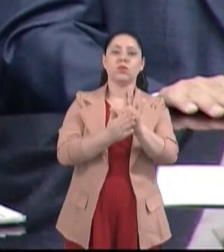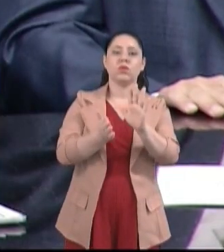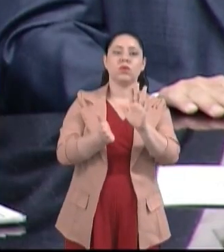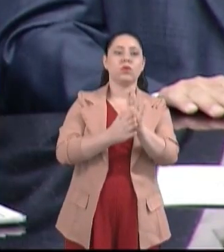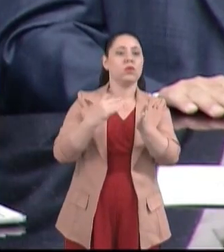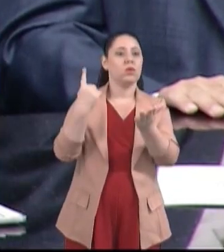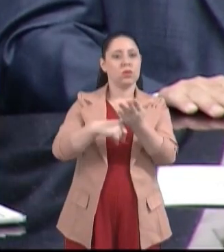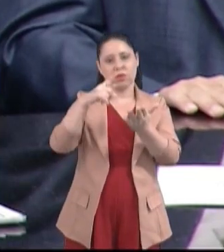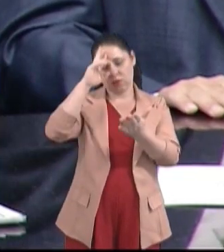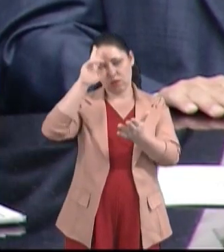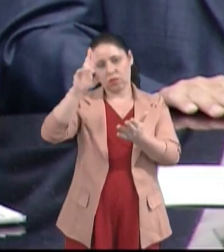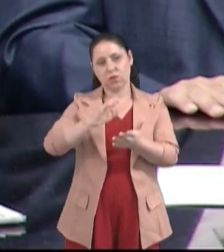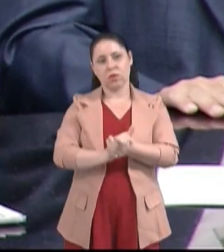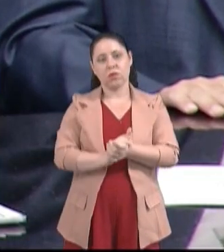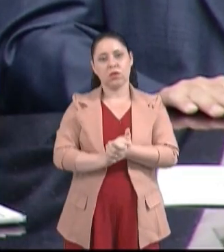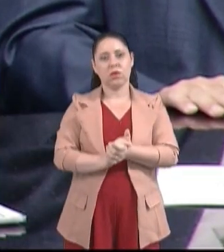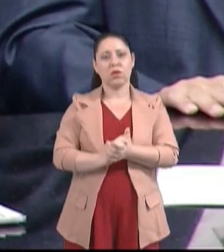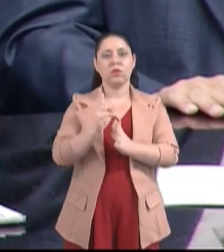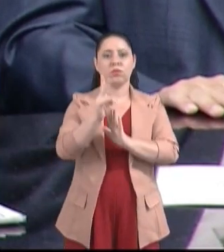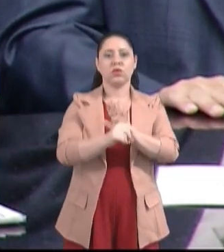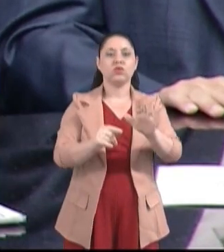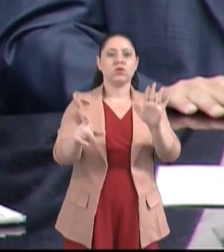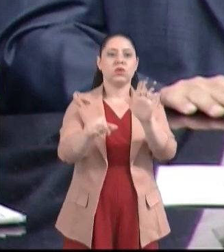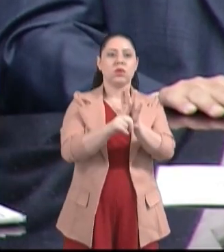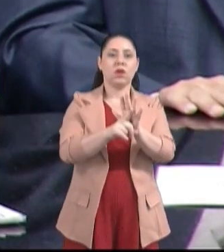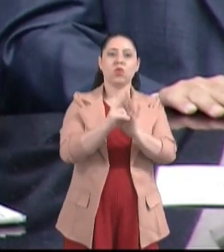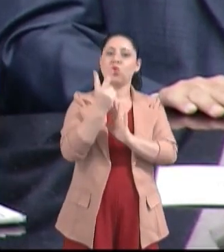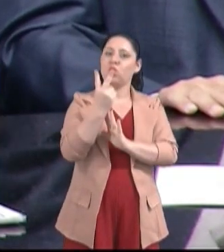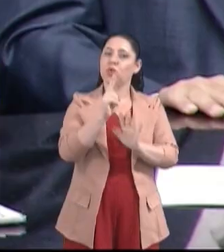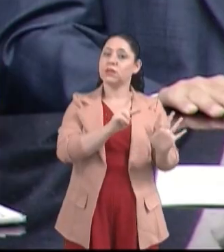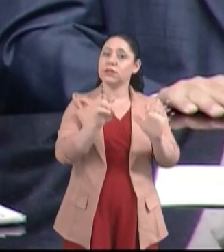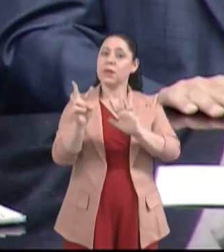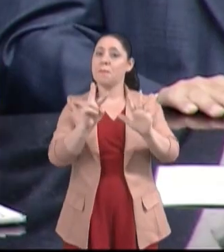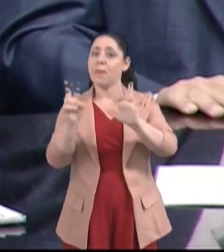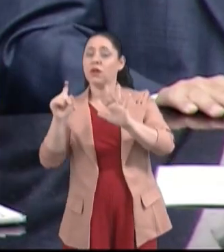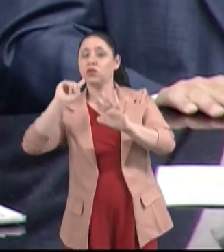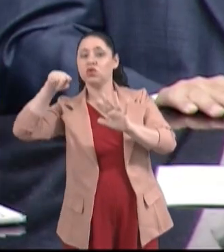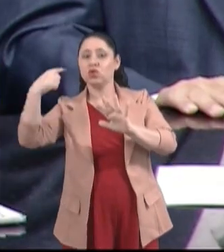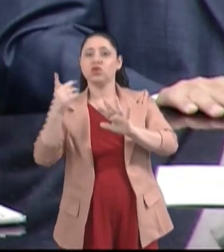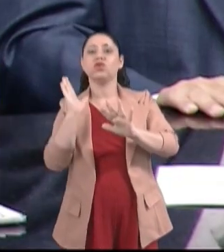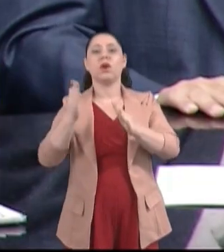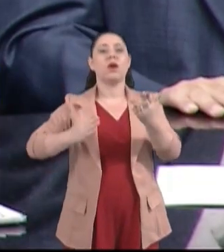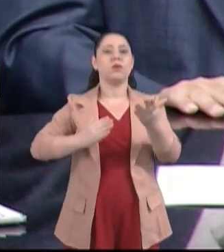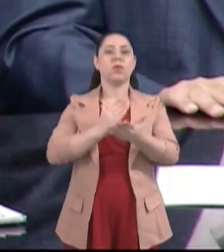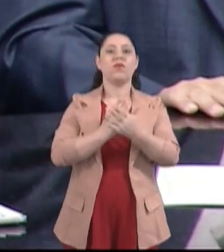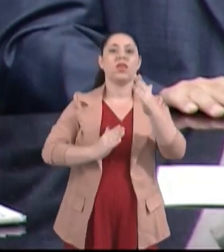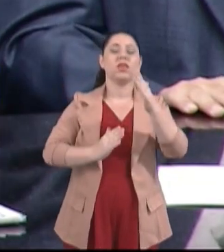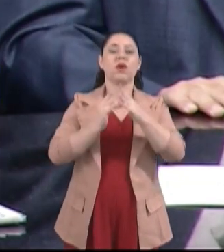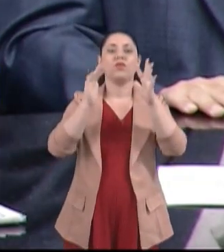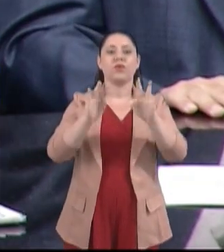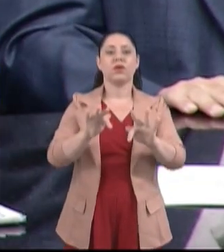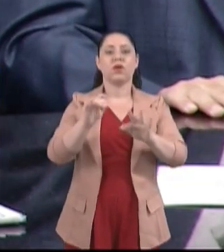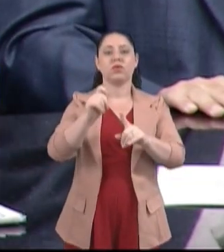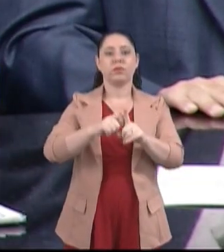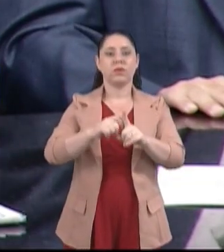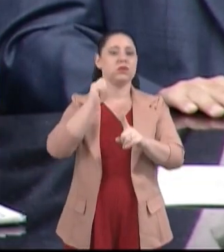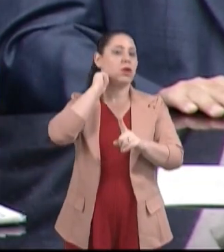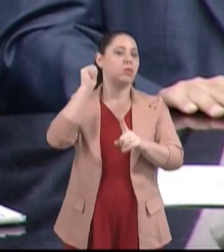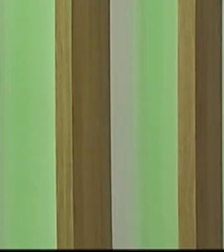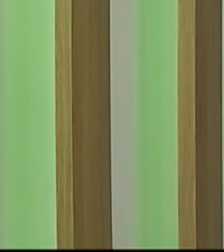um acordo de liderança para a gente votar o projeto nessas 2 semanas próximas para estar aprovado até o final do